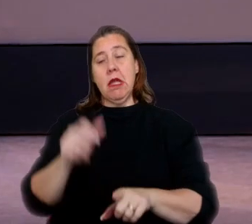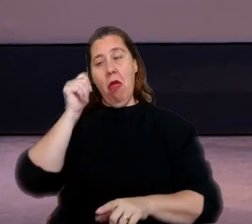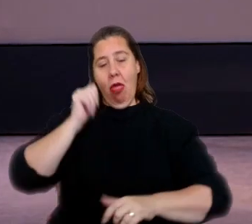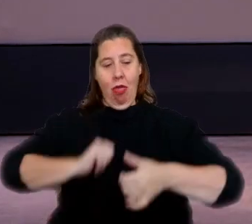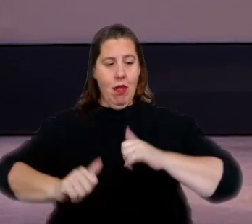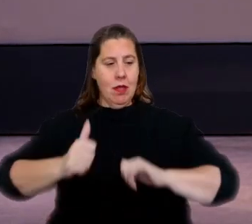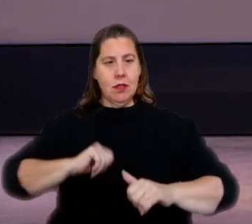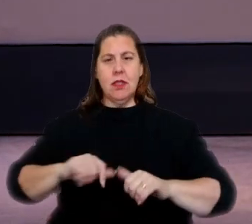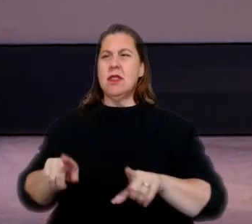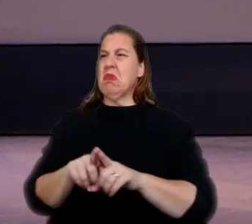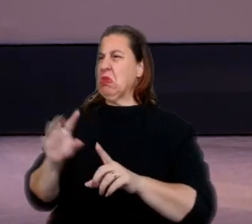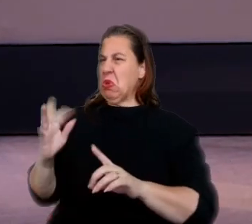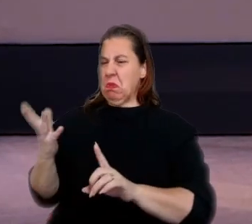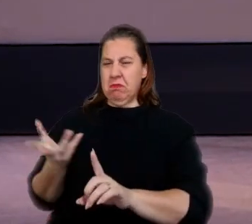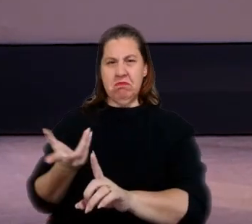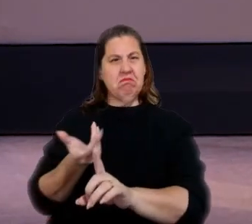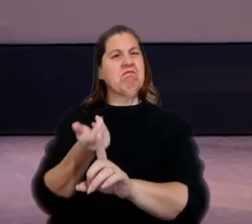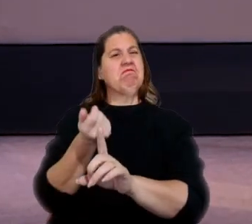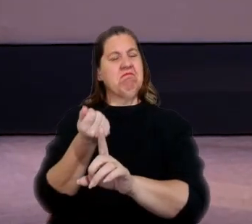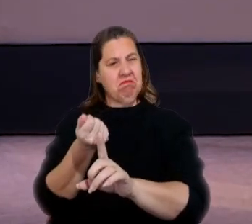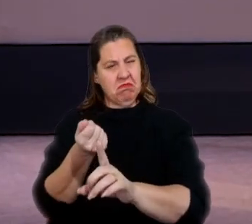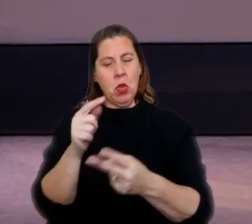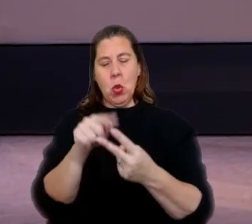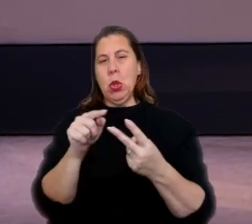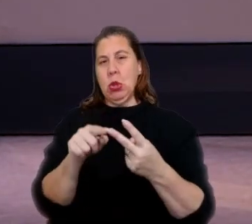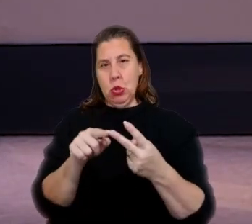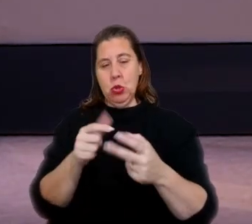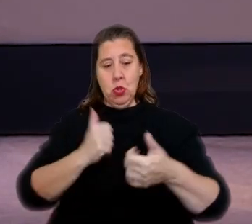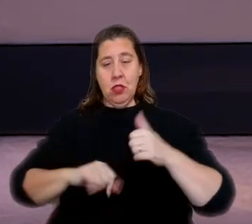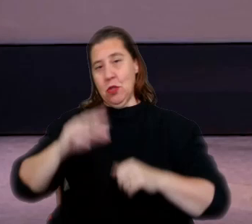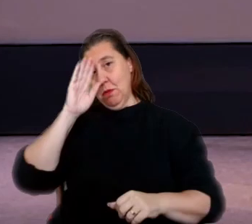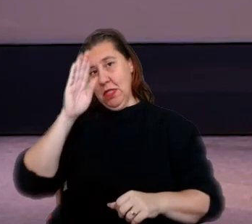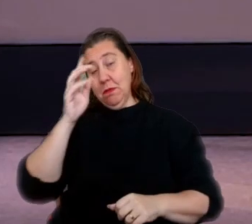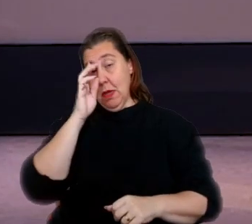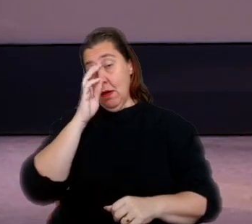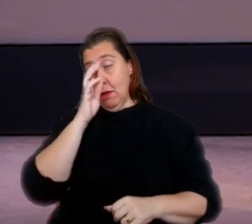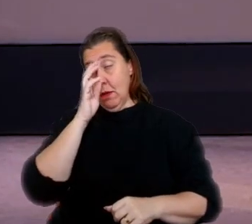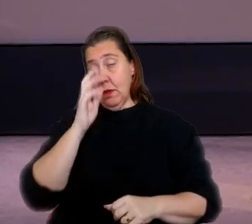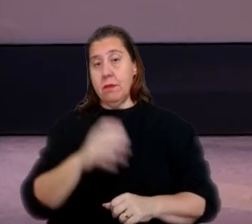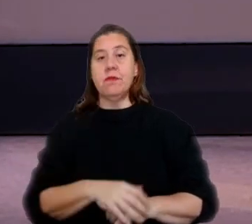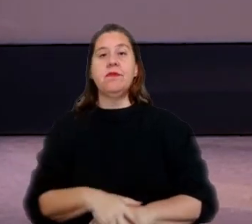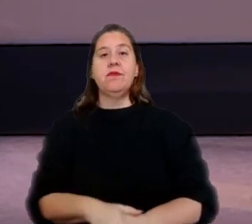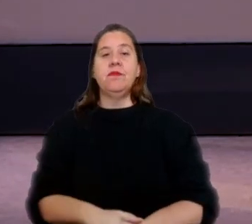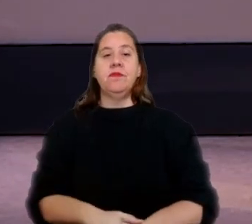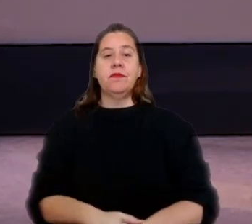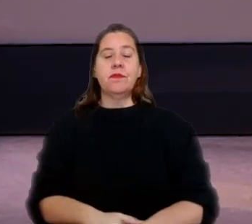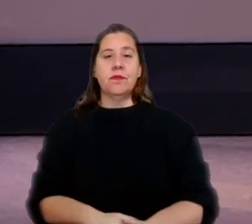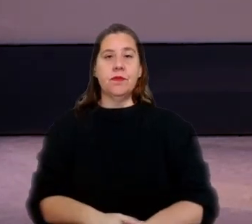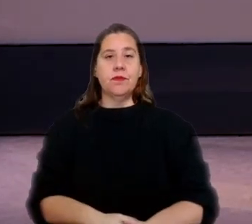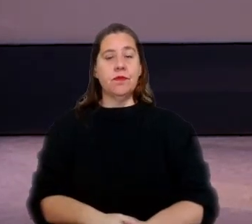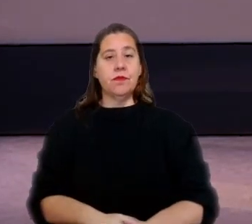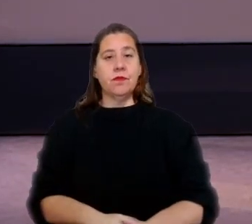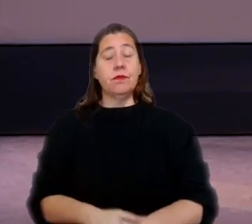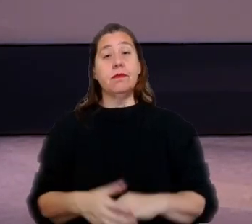Inclusive a atriz, a Emily DeKinney, ela foi muito elogiada também, os dois atores principais. Ela já tinha ganhado um prêmio em Cannes no começo dos anos 2000 por Rosetta.